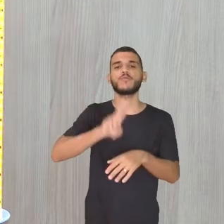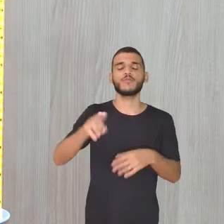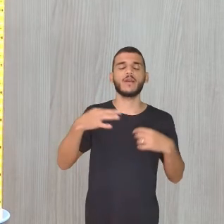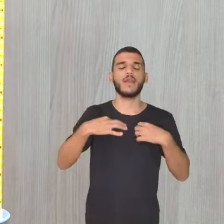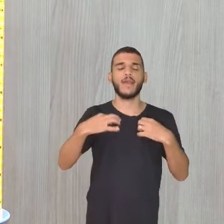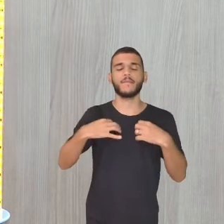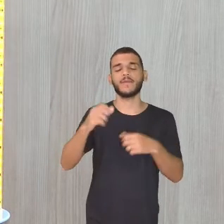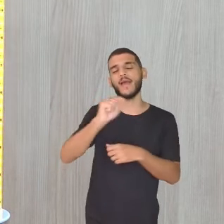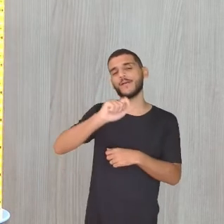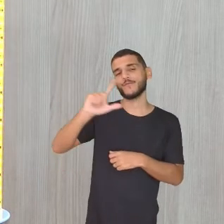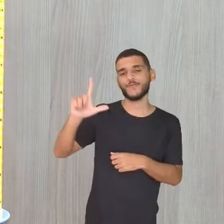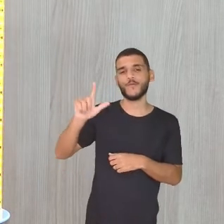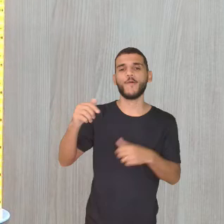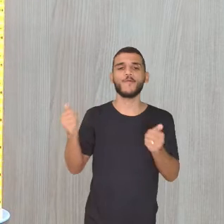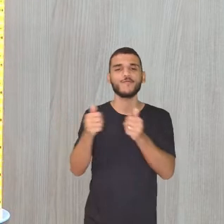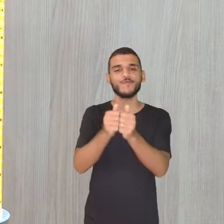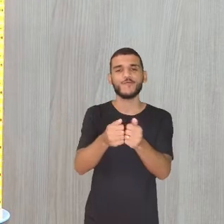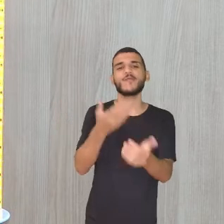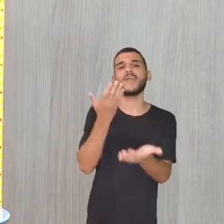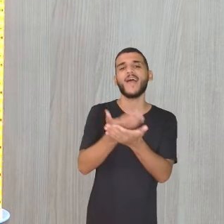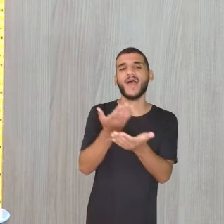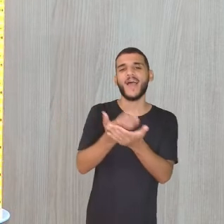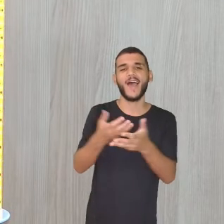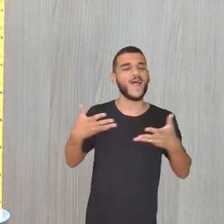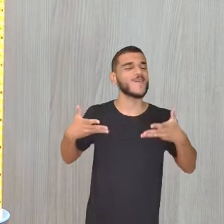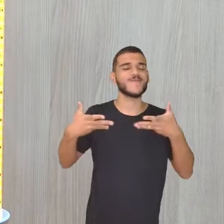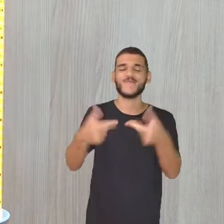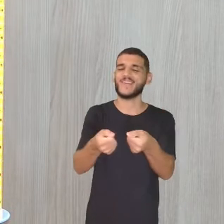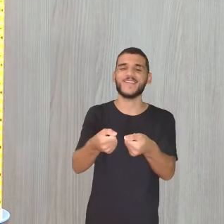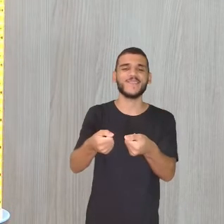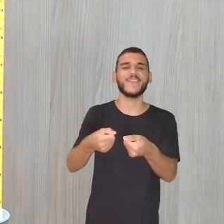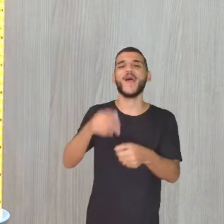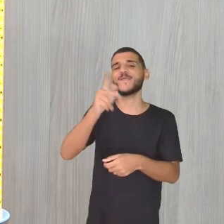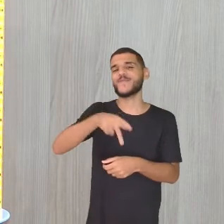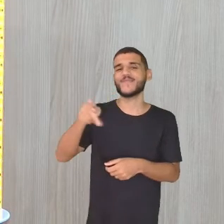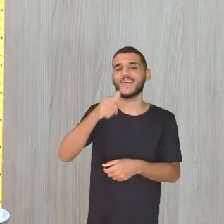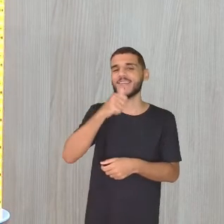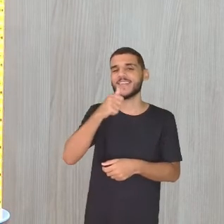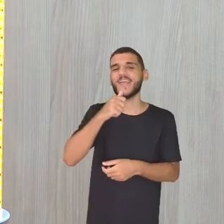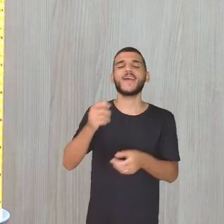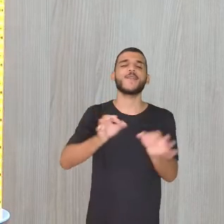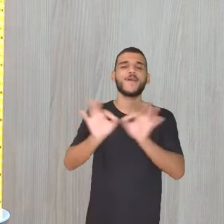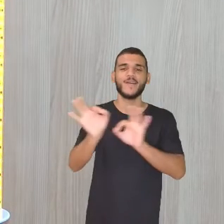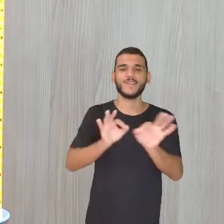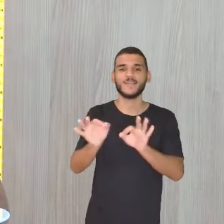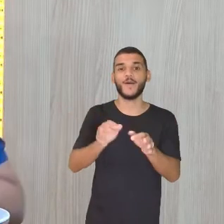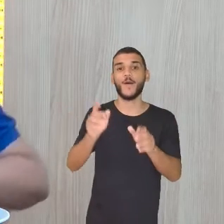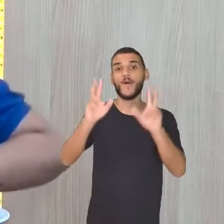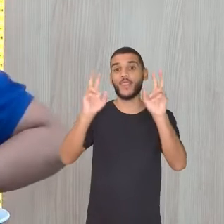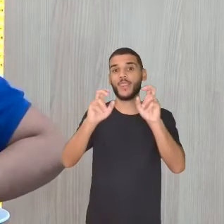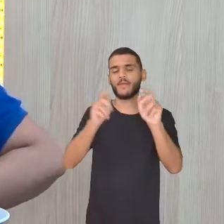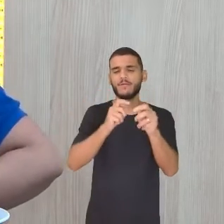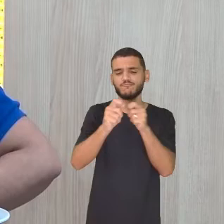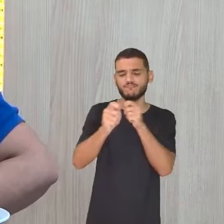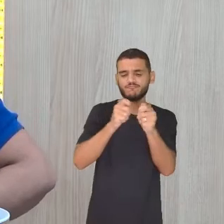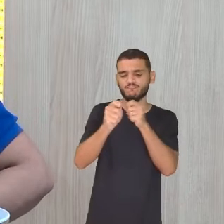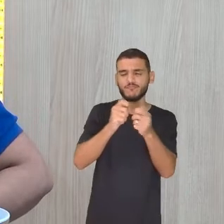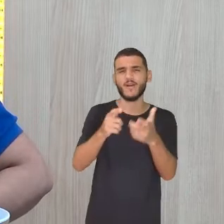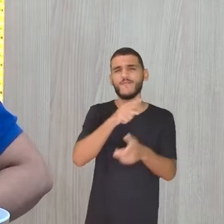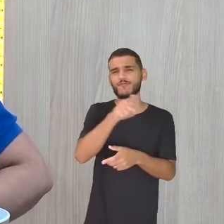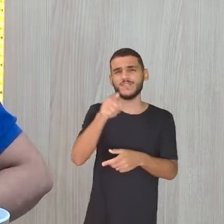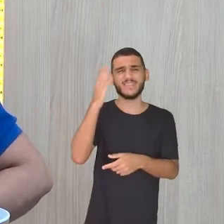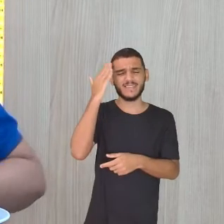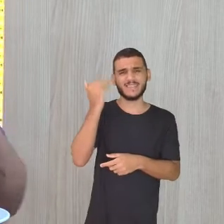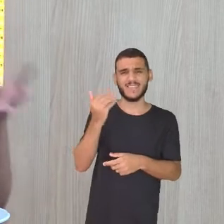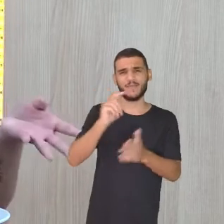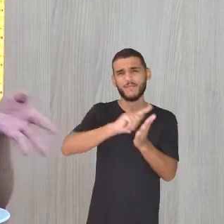Então vamos juntos aí nessa aula maravilhosa que a professora Adriana preparou sobre entrevista. Será que você aí em casa já sabe alguma coisa sobre